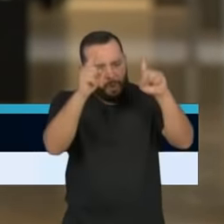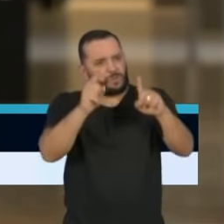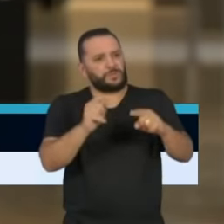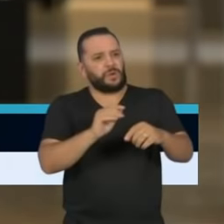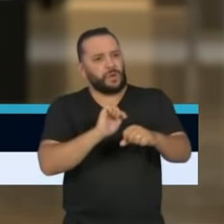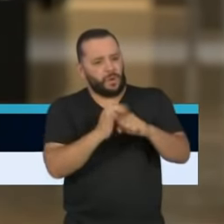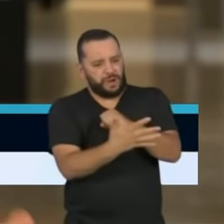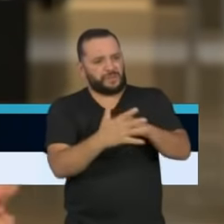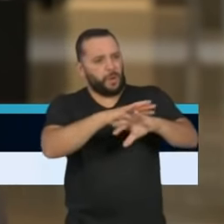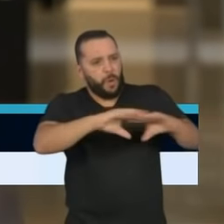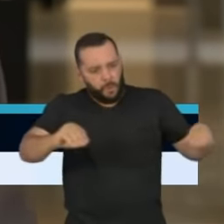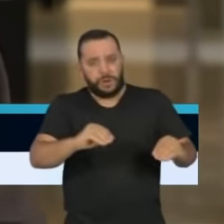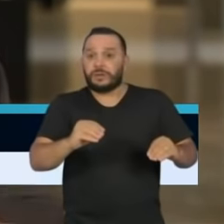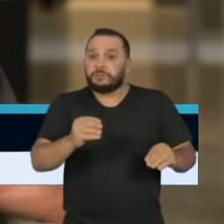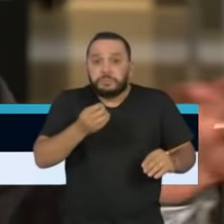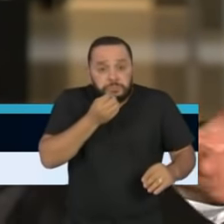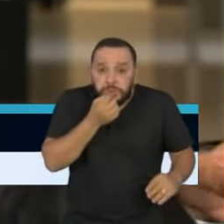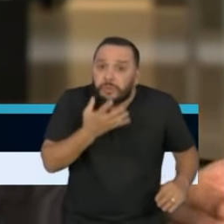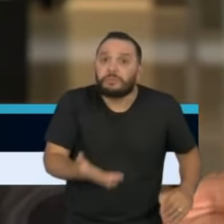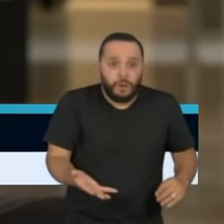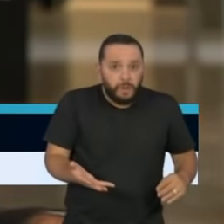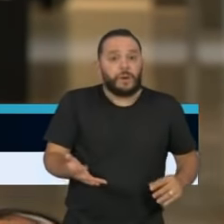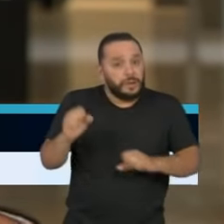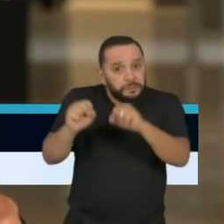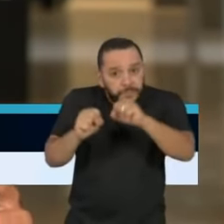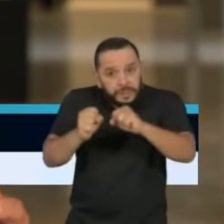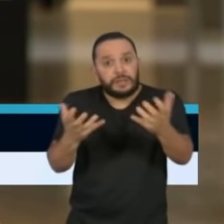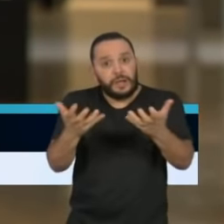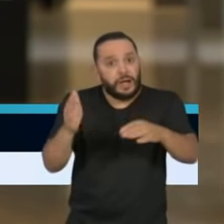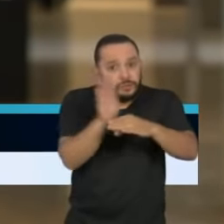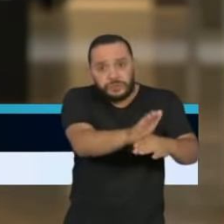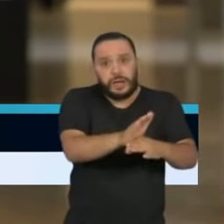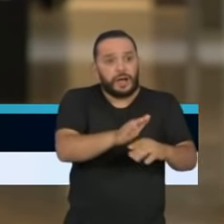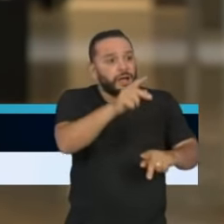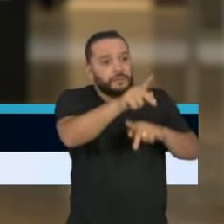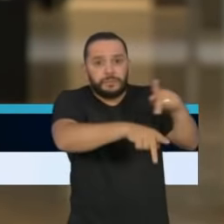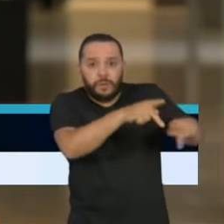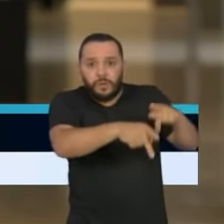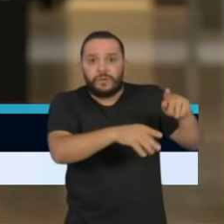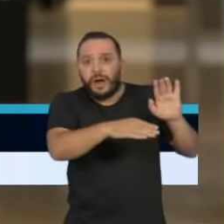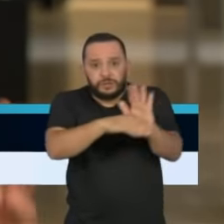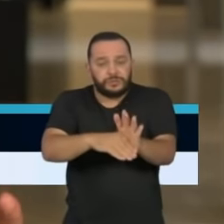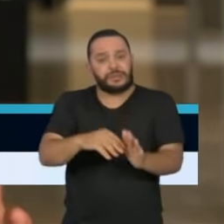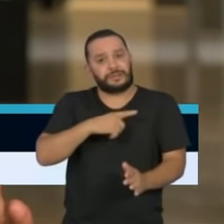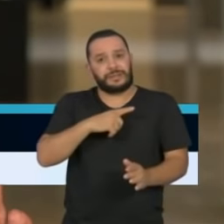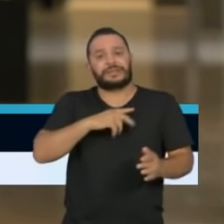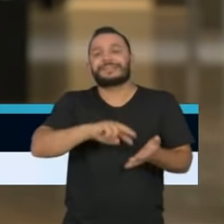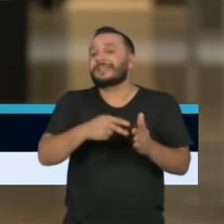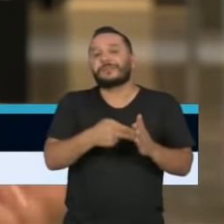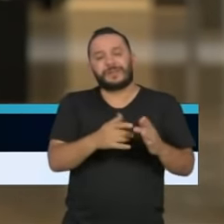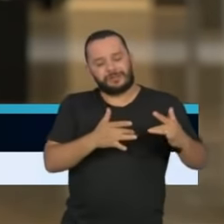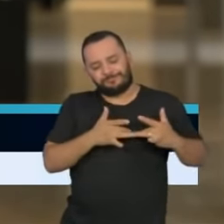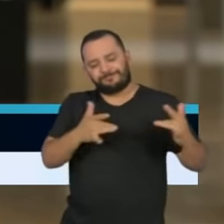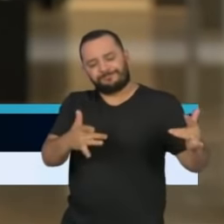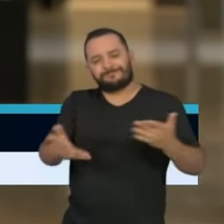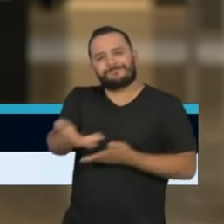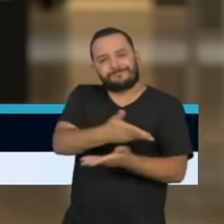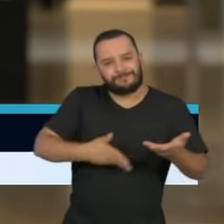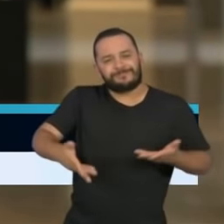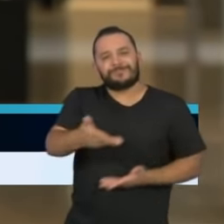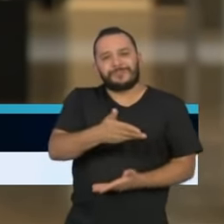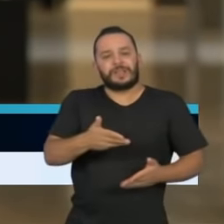Isto é muito bom, isto cria um laço de solidariedade entre as pessoas e cria um sentimento de enfrentamento